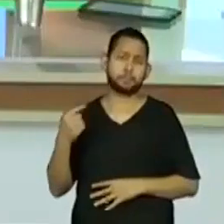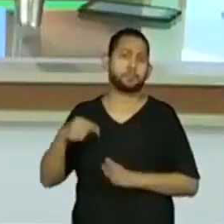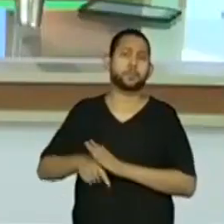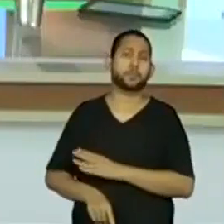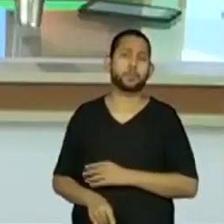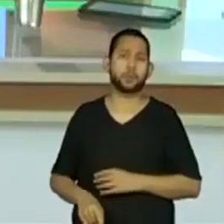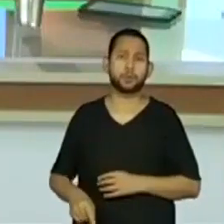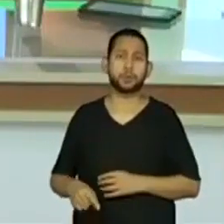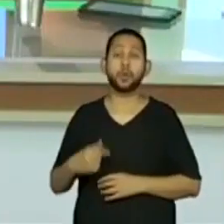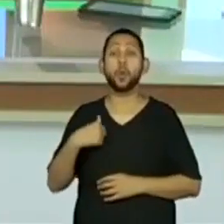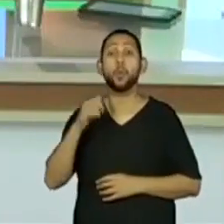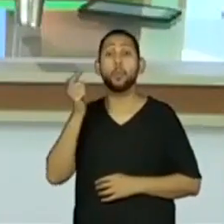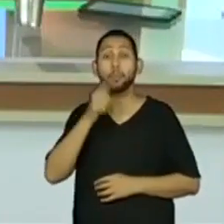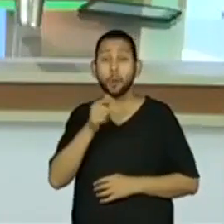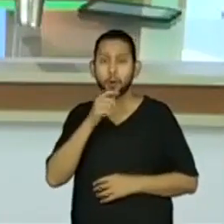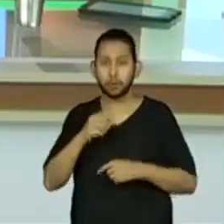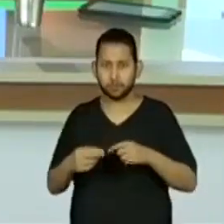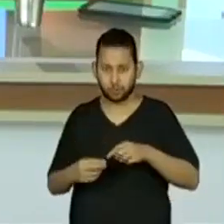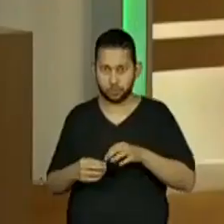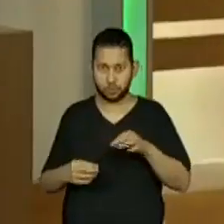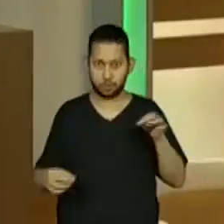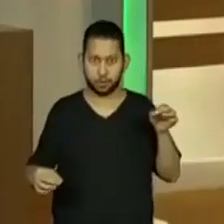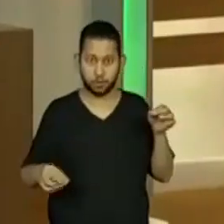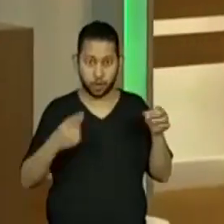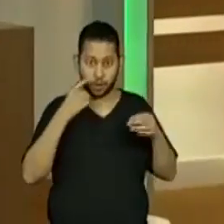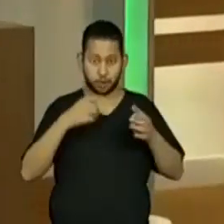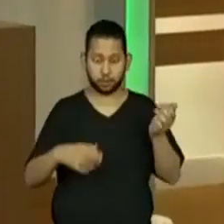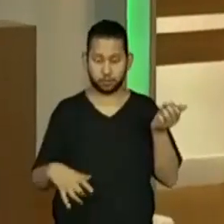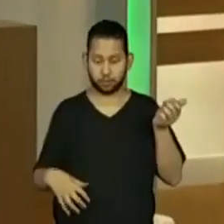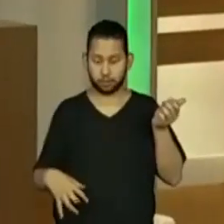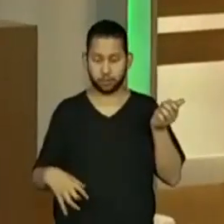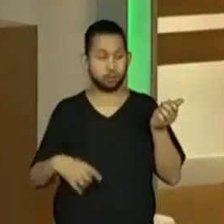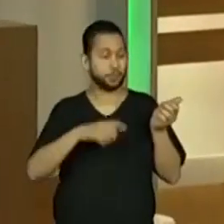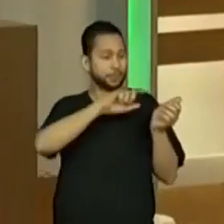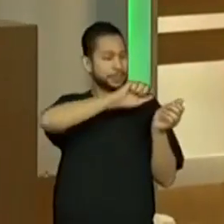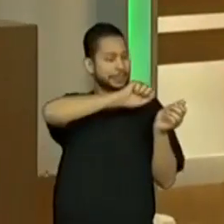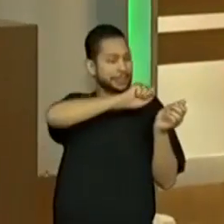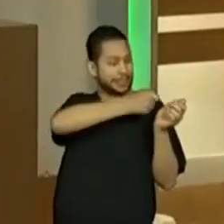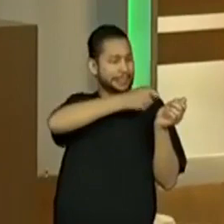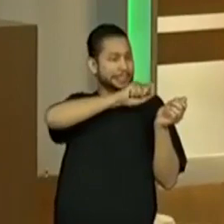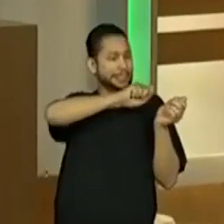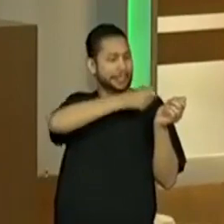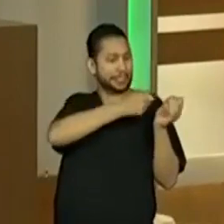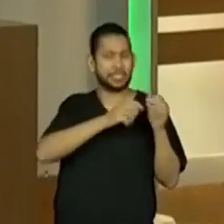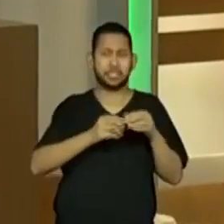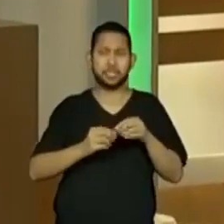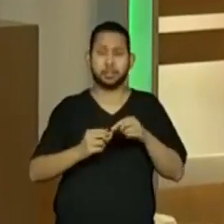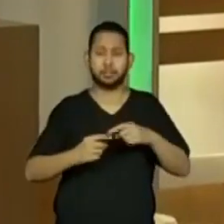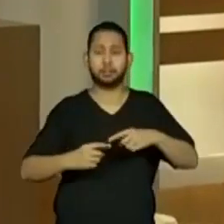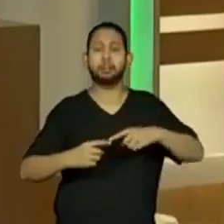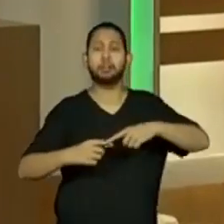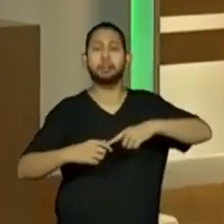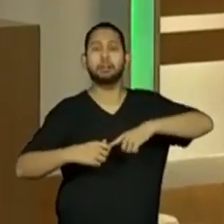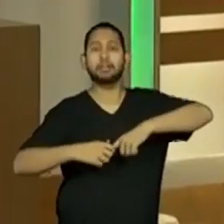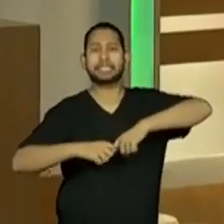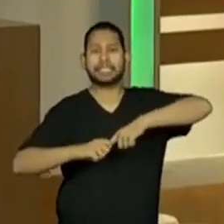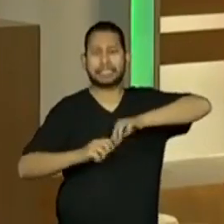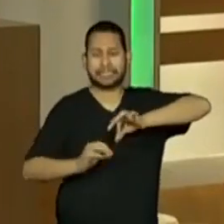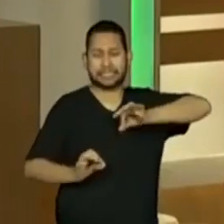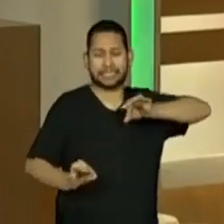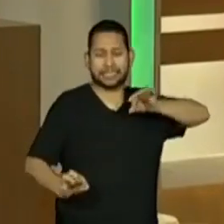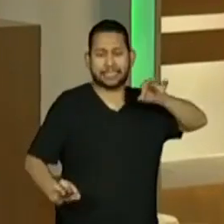eu posso regular, né, se essas cordas estão esticadas, mais